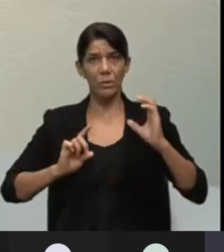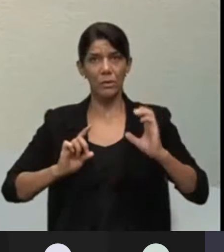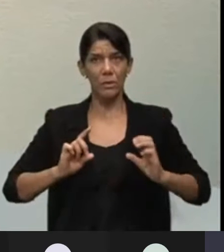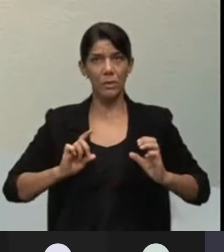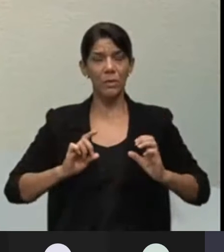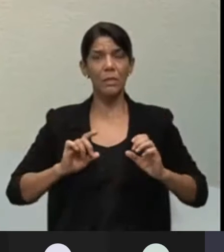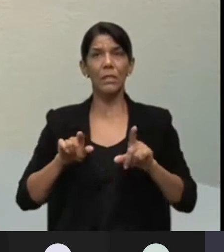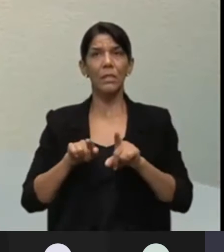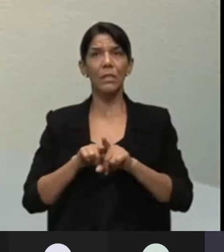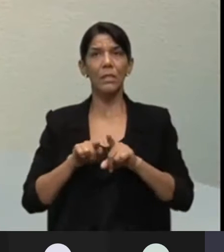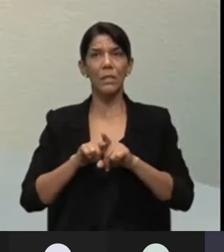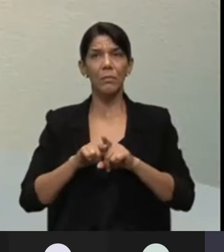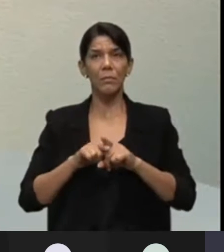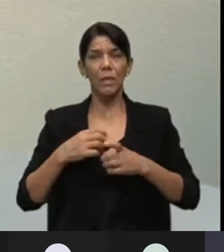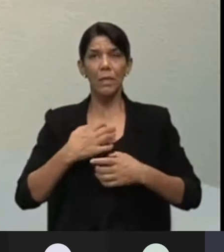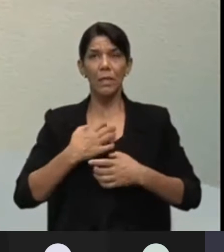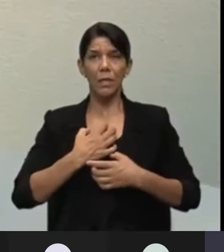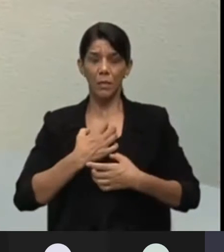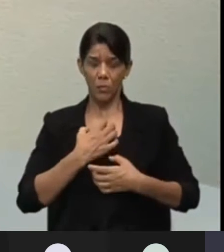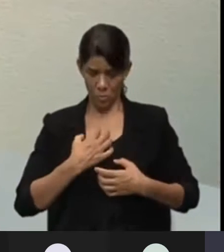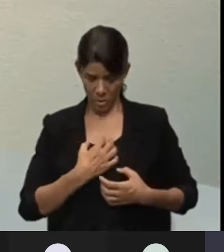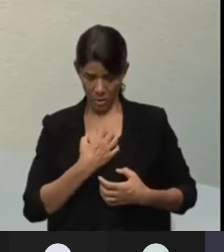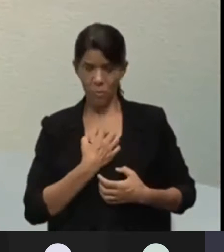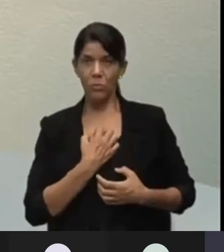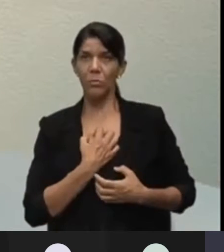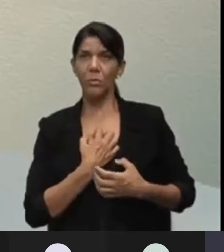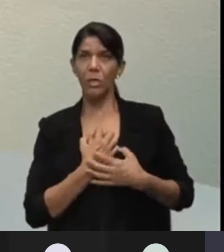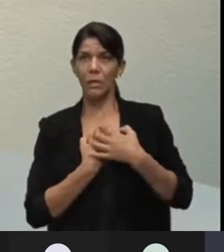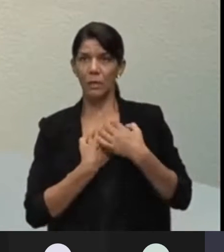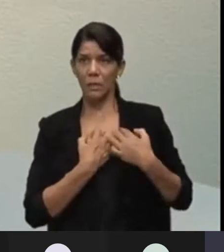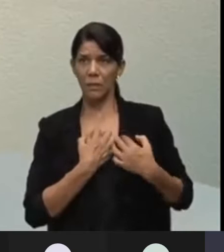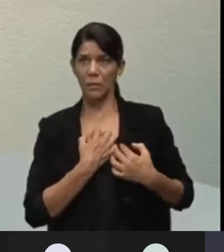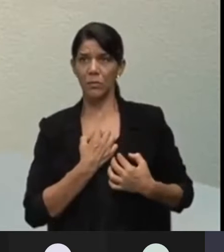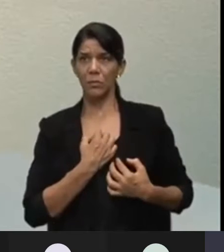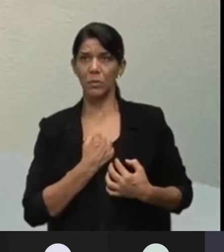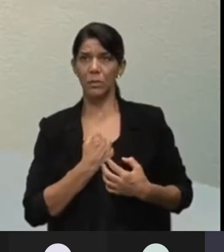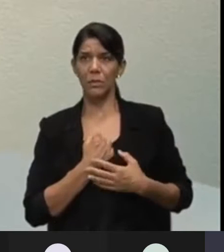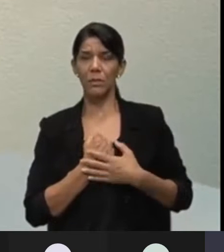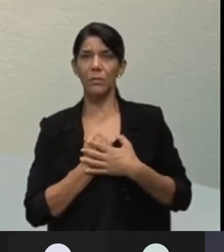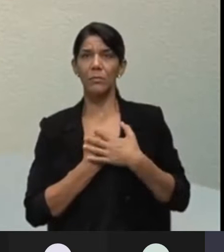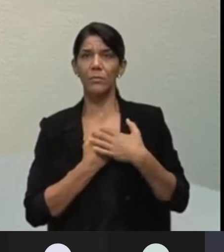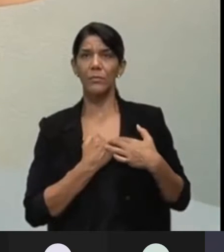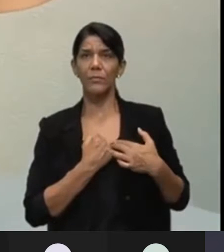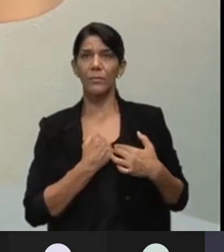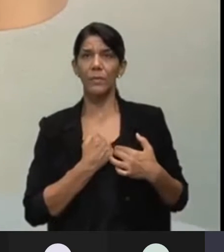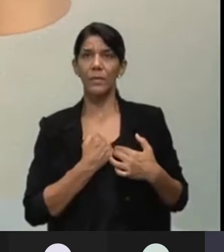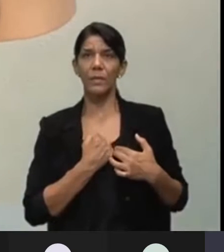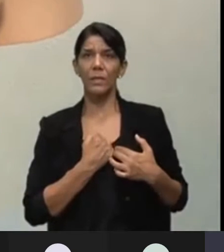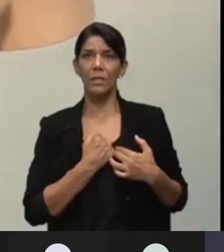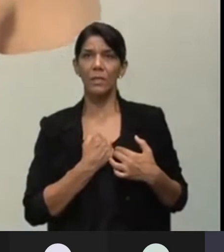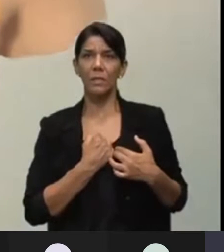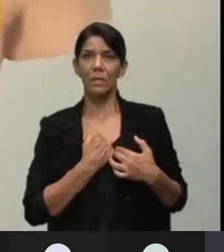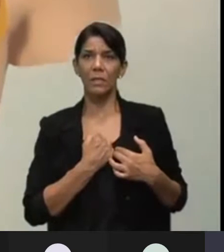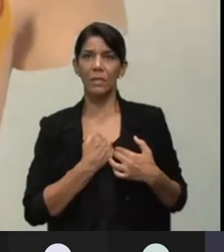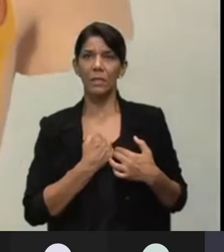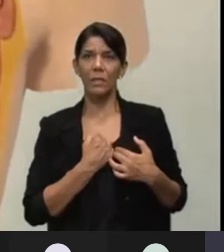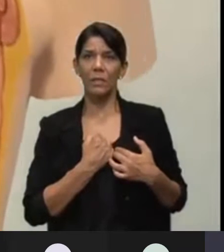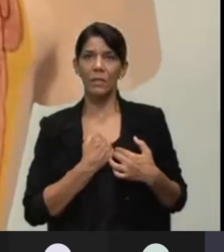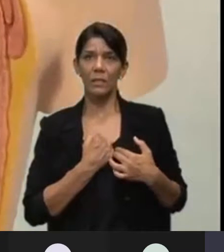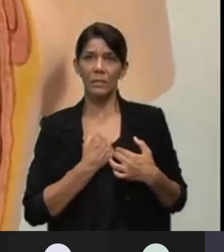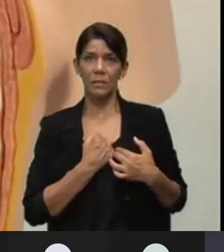e também, né, delimita aí a localização do coração, né, internamente aí, vai ser delimitado,